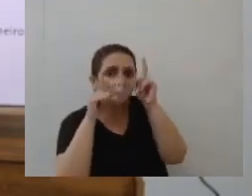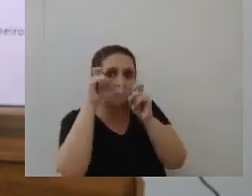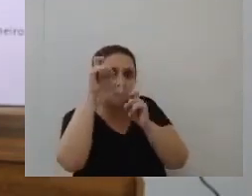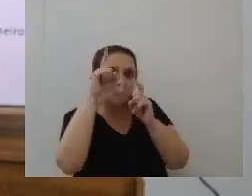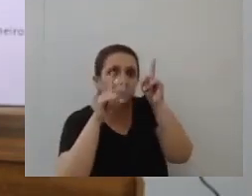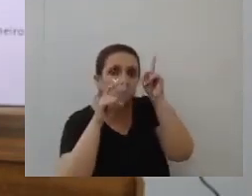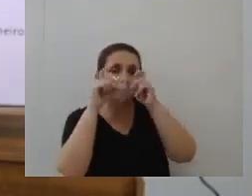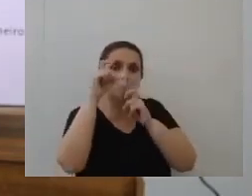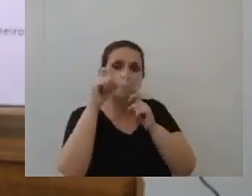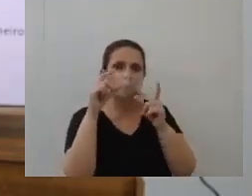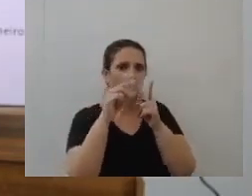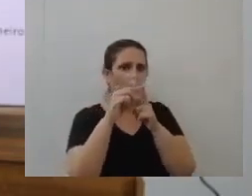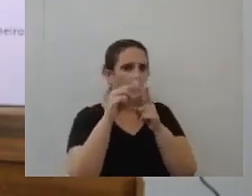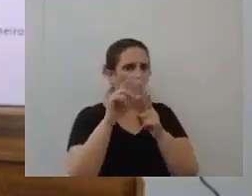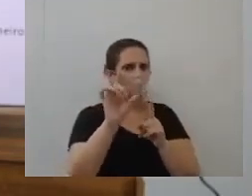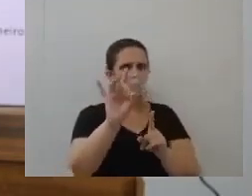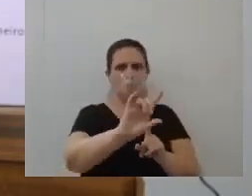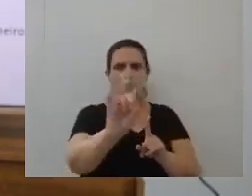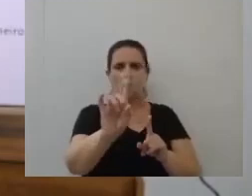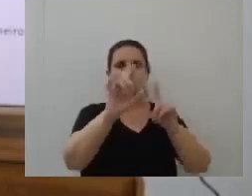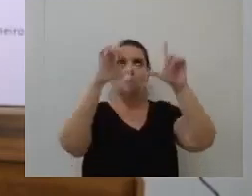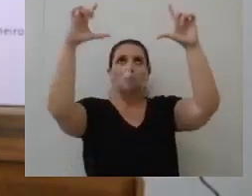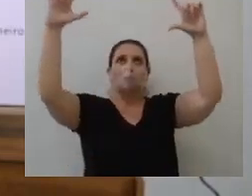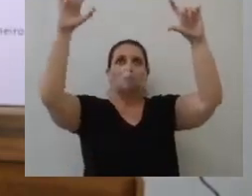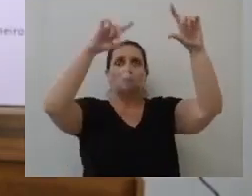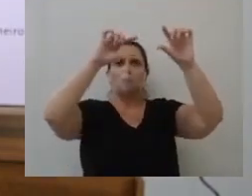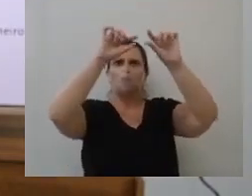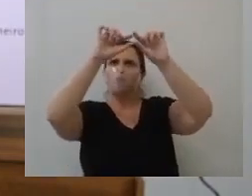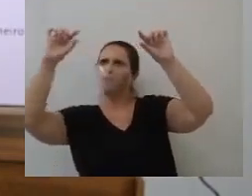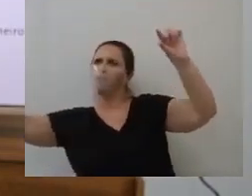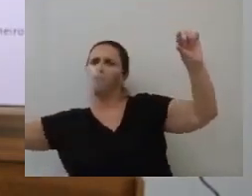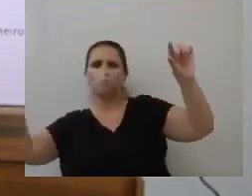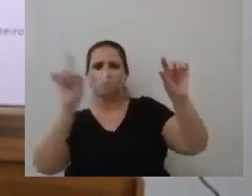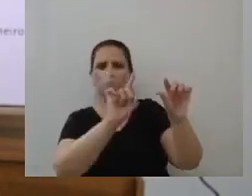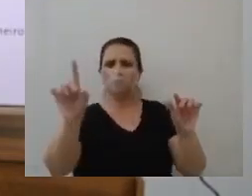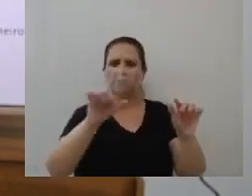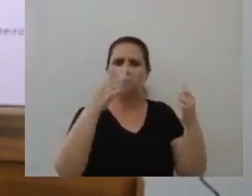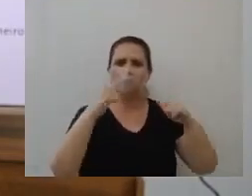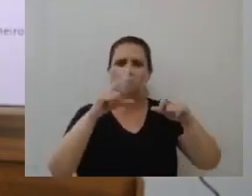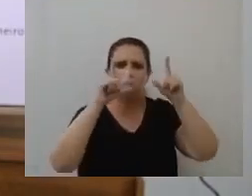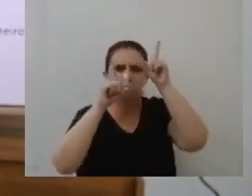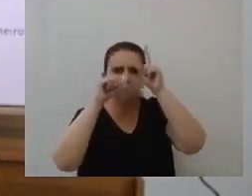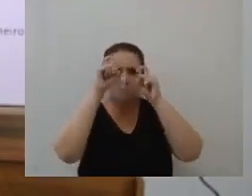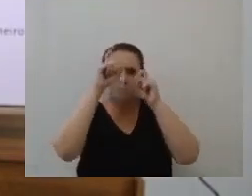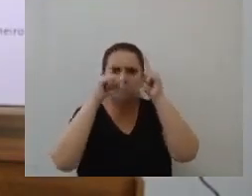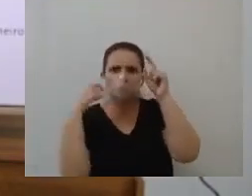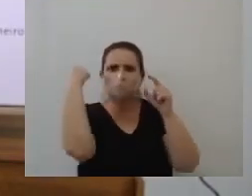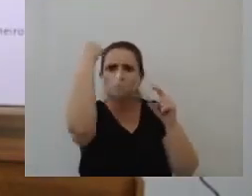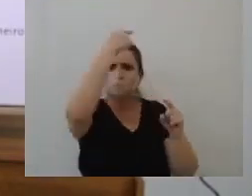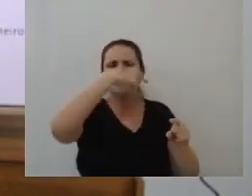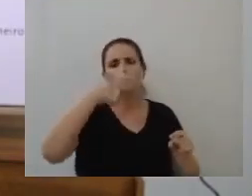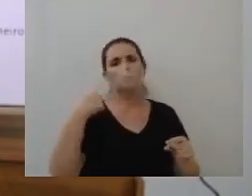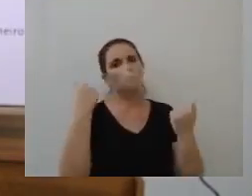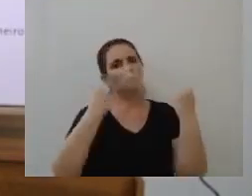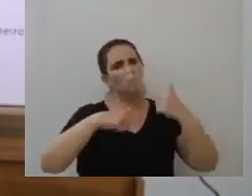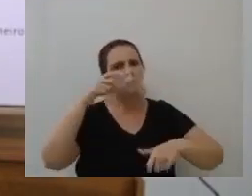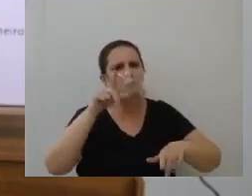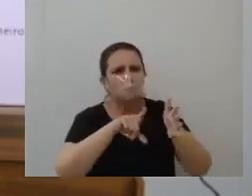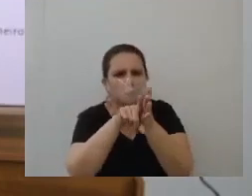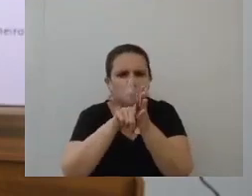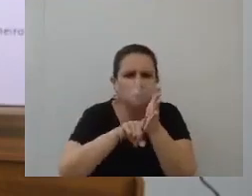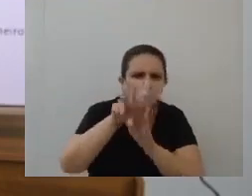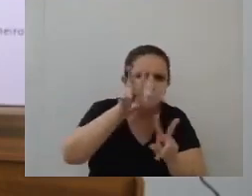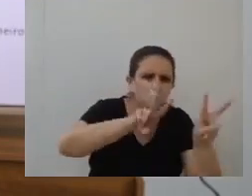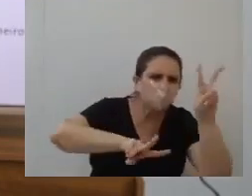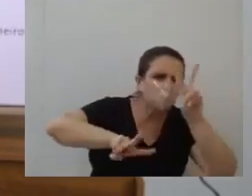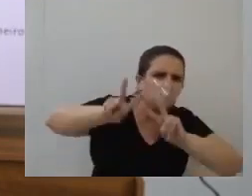só a palavra, simplesmente. Não é só a frase. Nós temos que ver o sentido global, temos que analisar cada